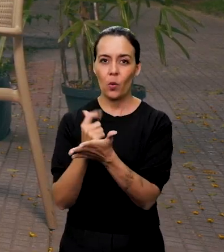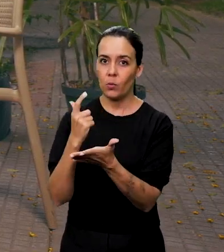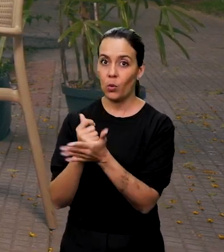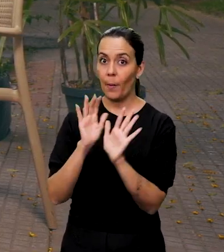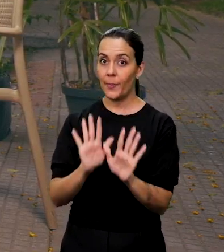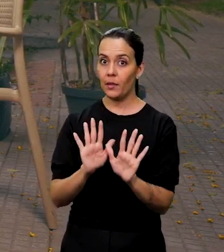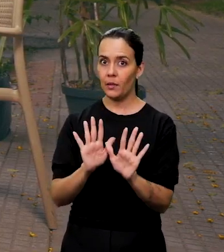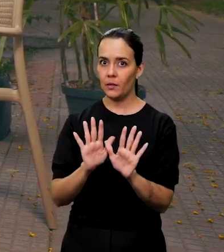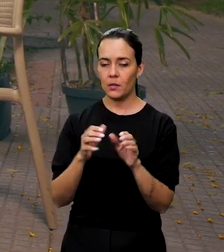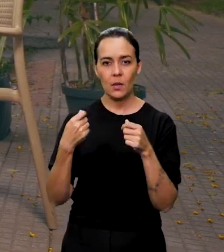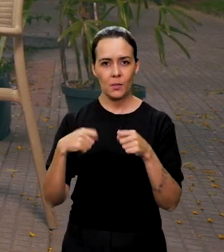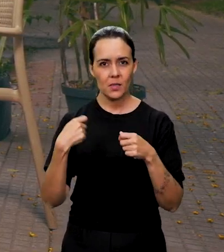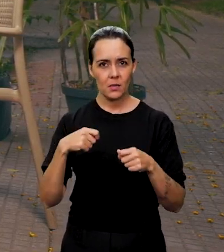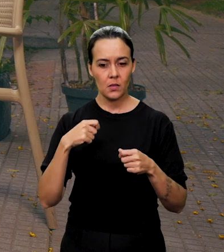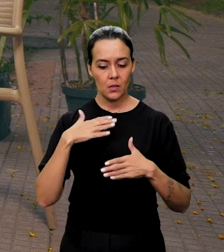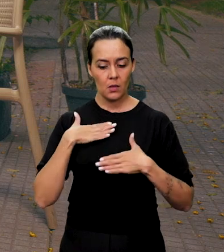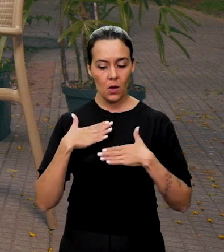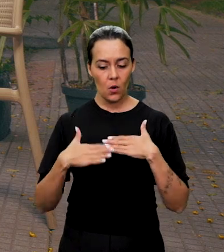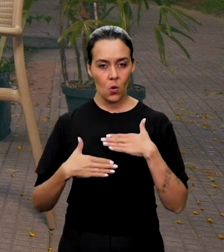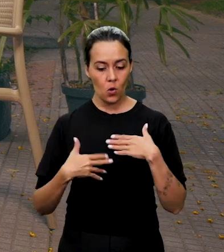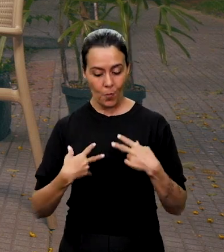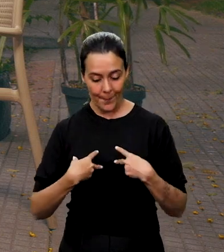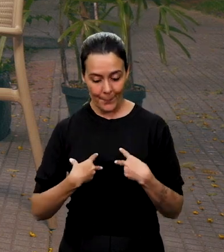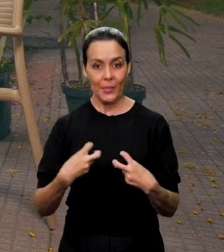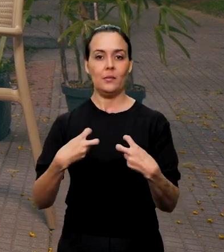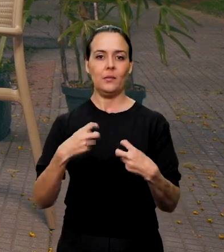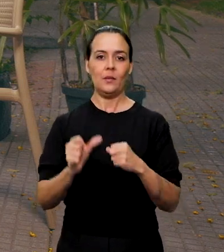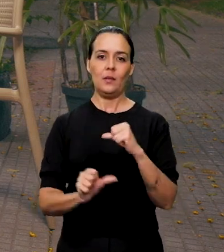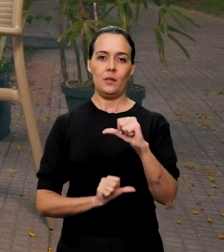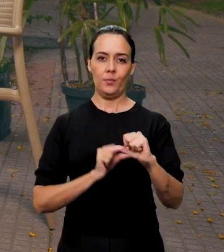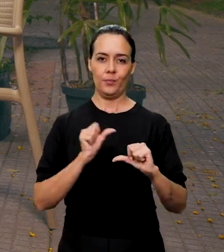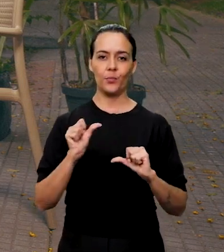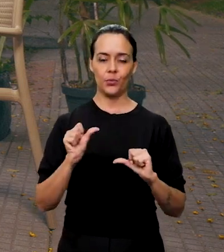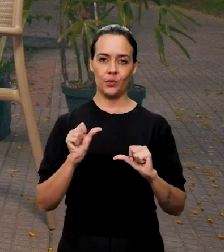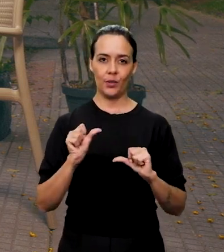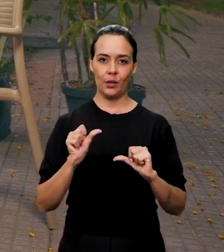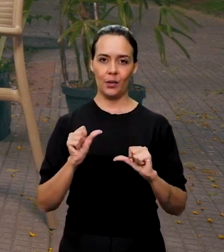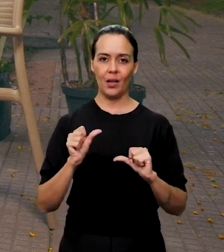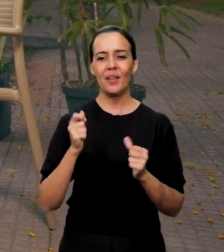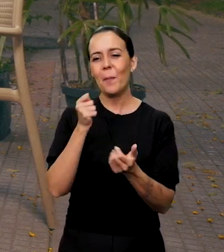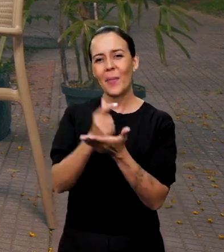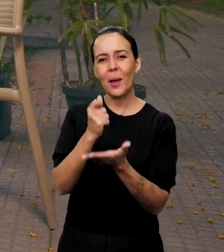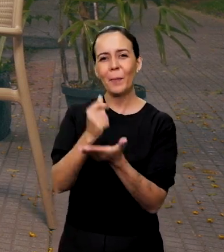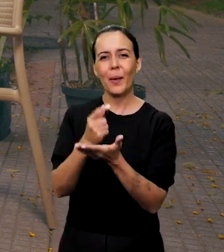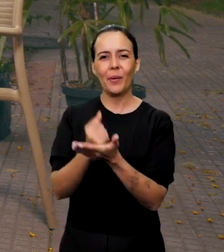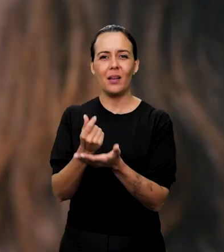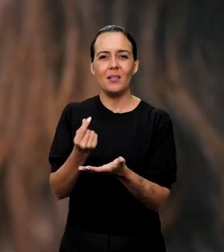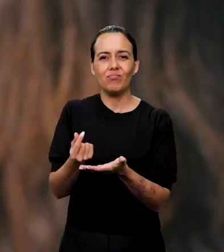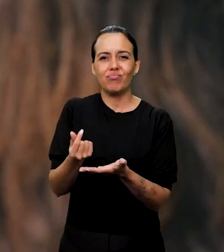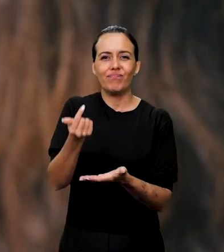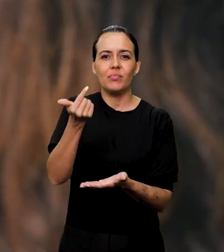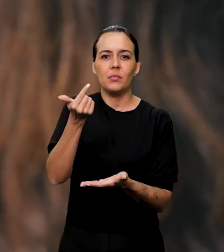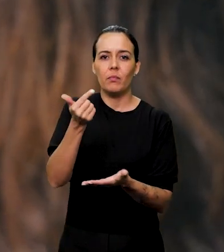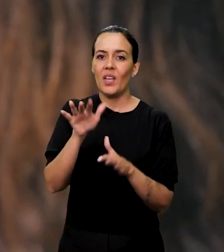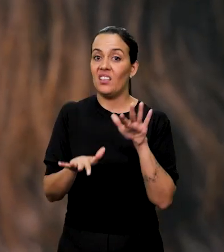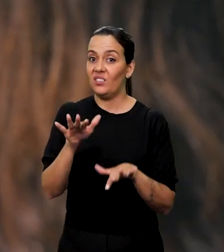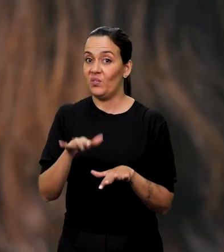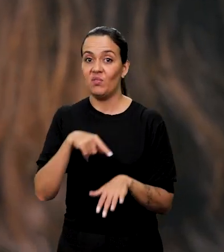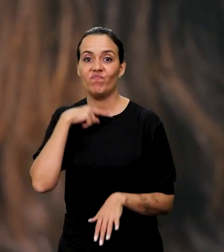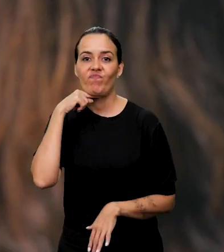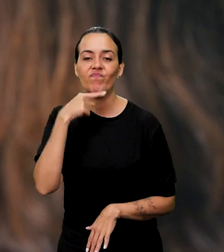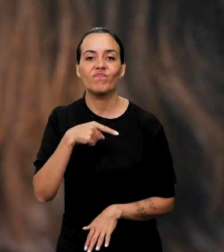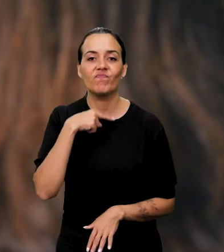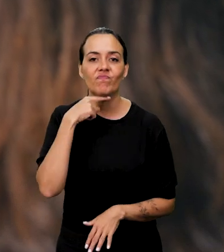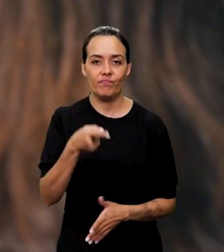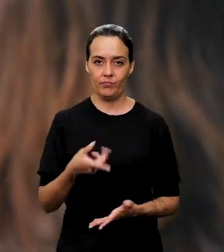mulher ver esse corpo mudando, ela, na verdade, acaba tendo um custo muito alto e que nem sempre é efetivo. Então, a importância de a gente